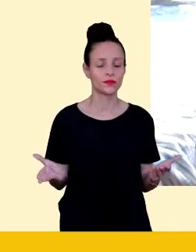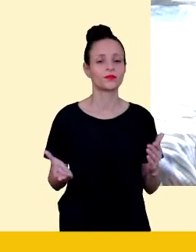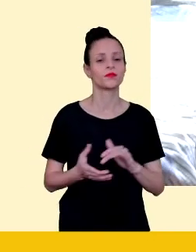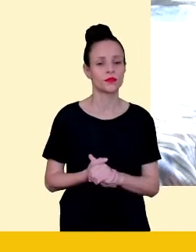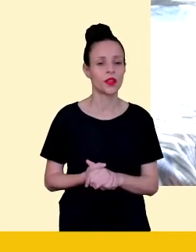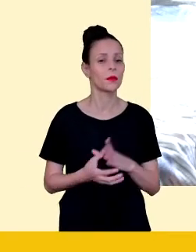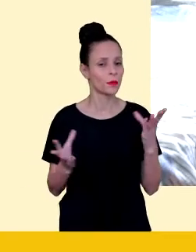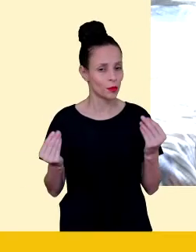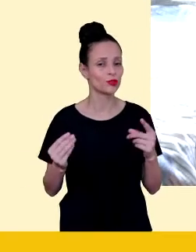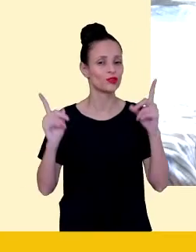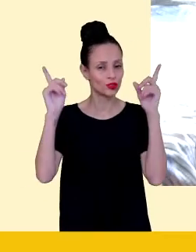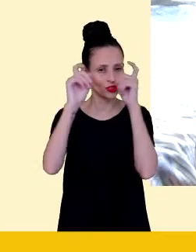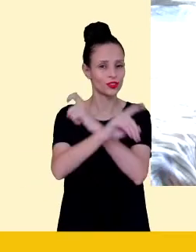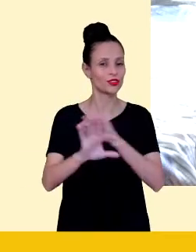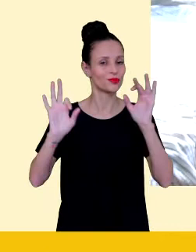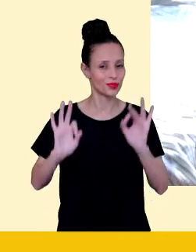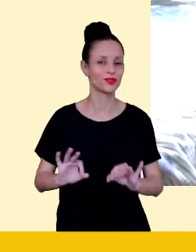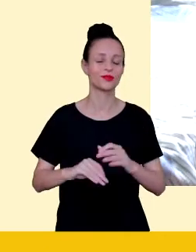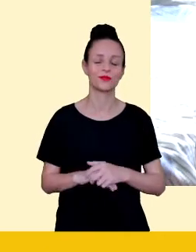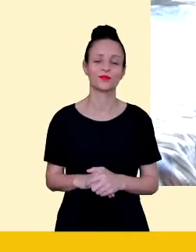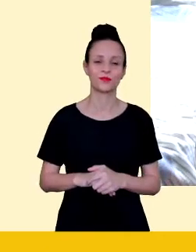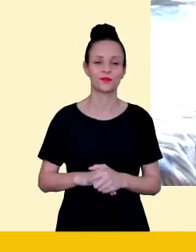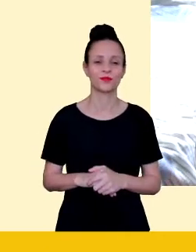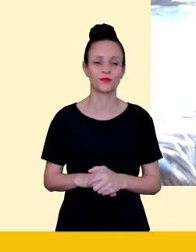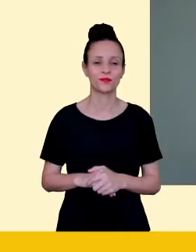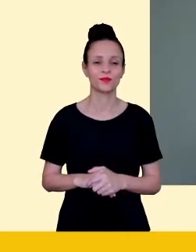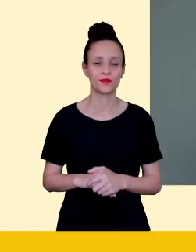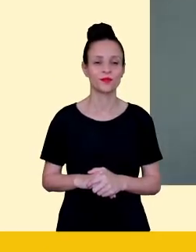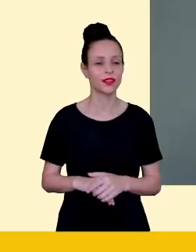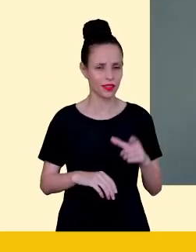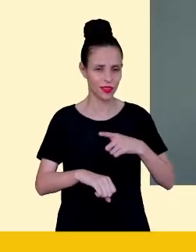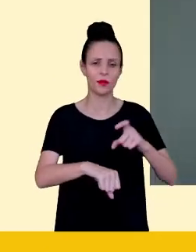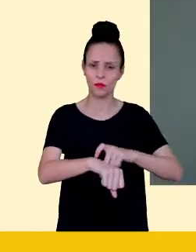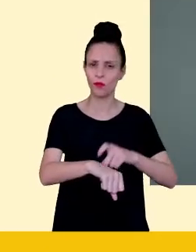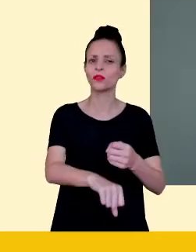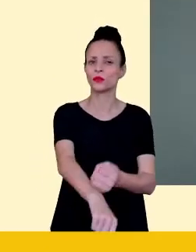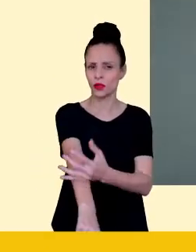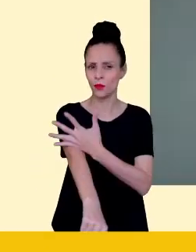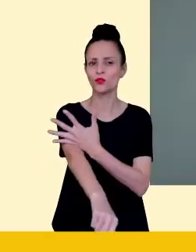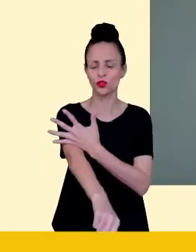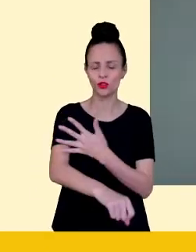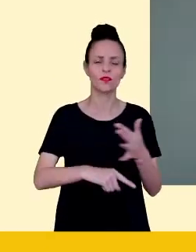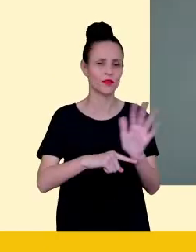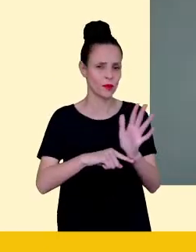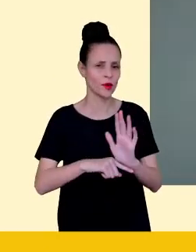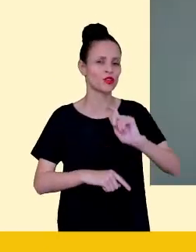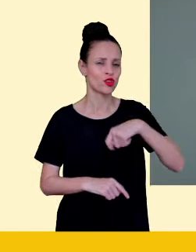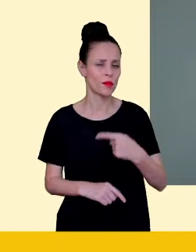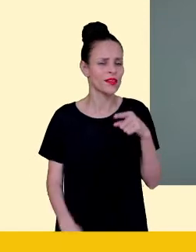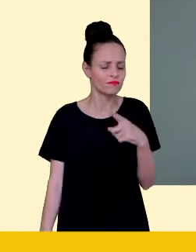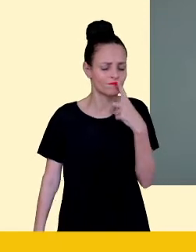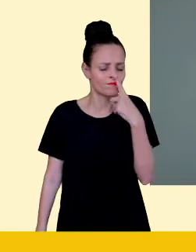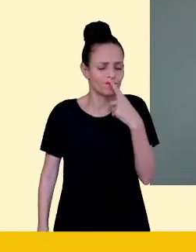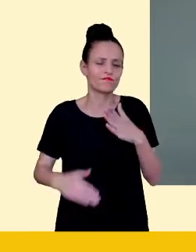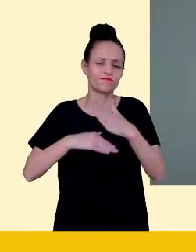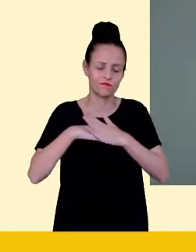exemplo. Foi muito difícil mesmo. Sim, tem momentos bem emocionantes, né, no filme,